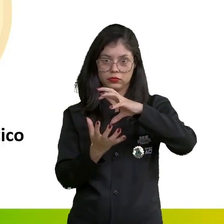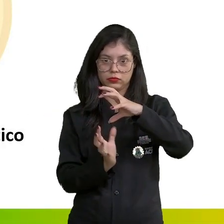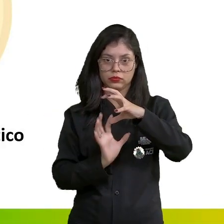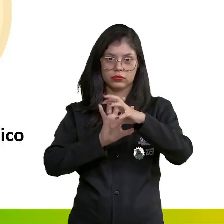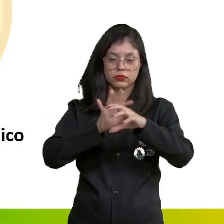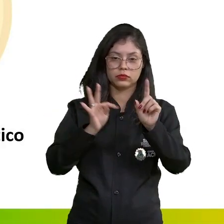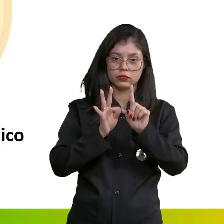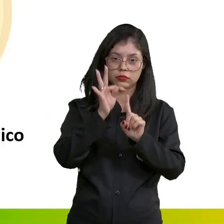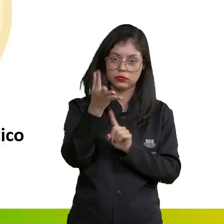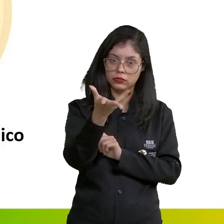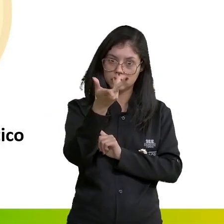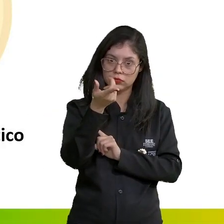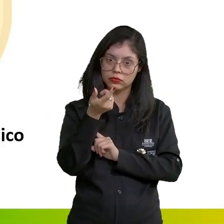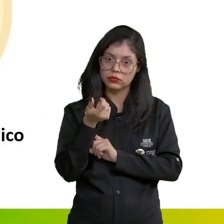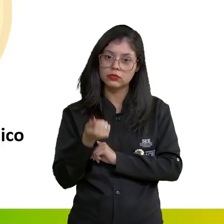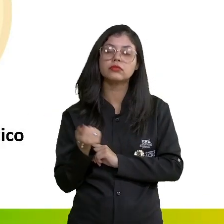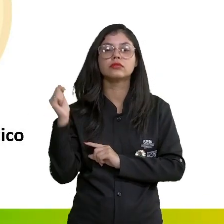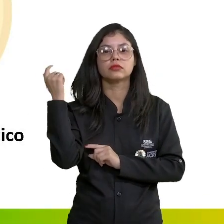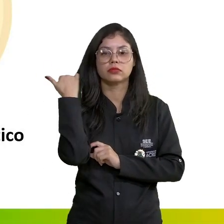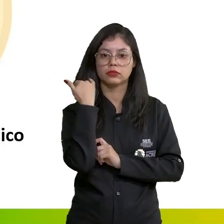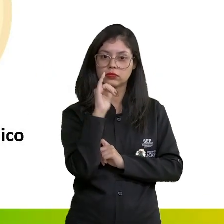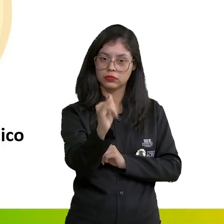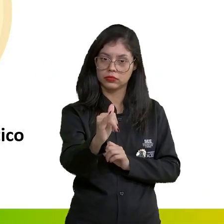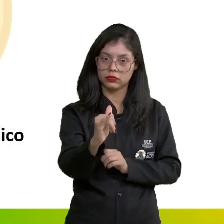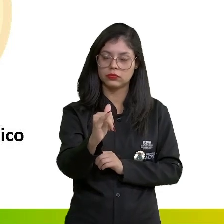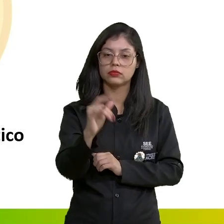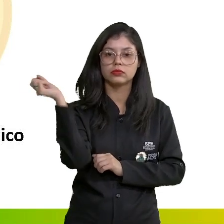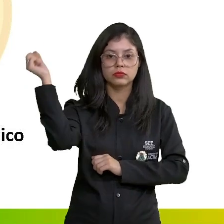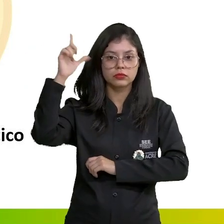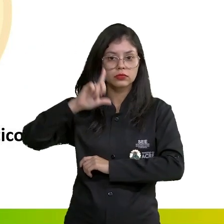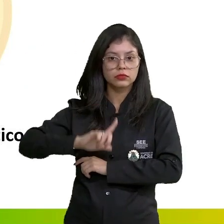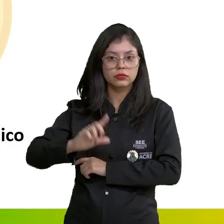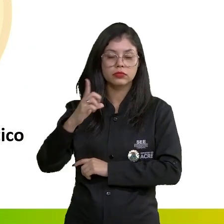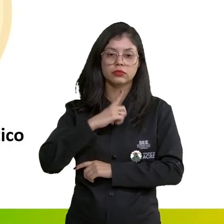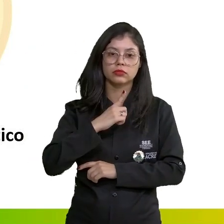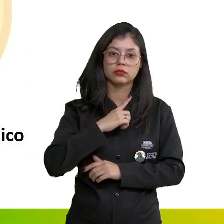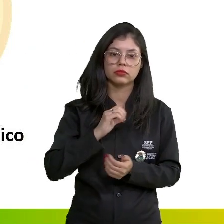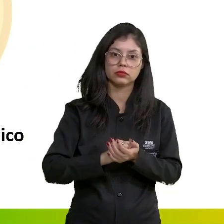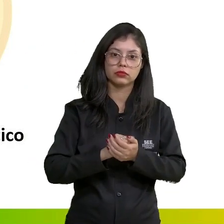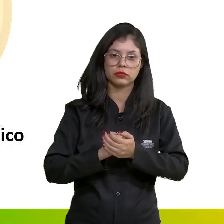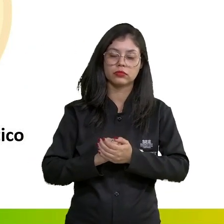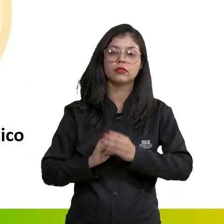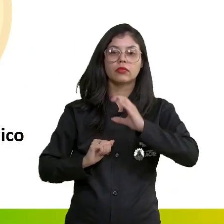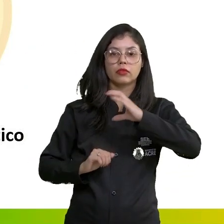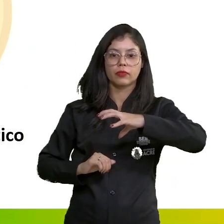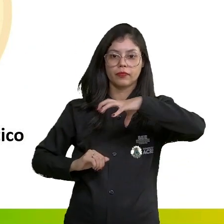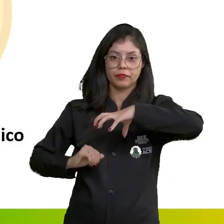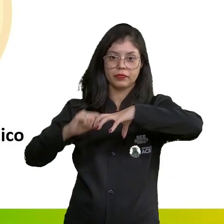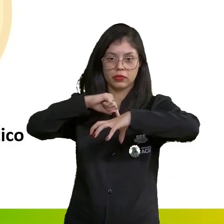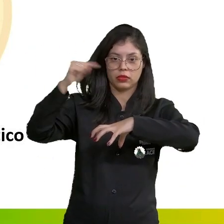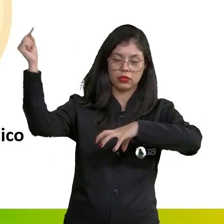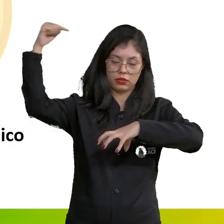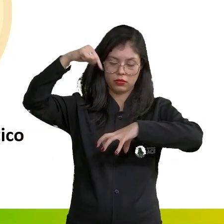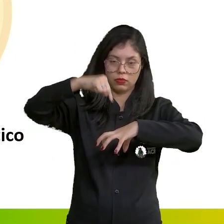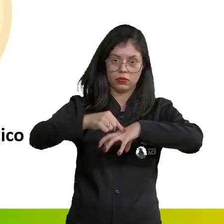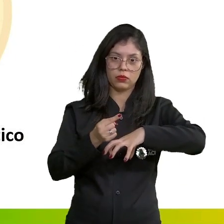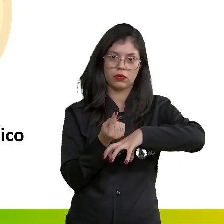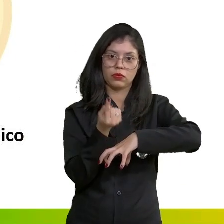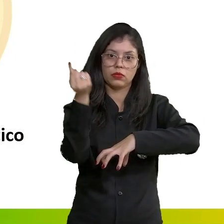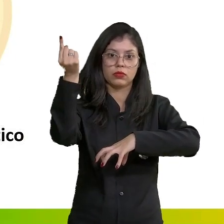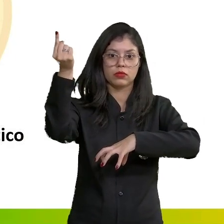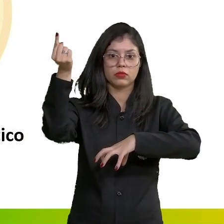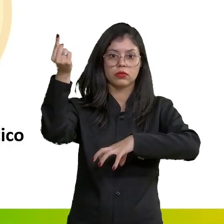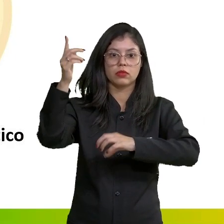fechado? Porque ele recebe a energia do Sol. No caso aí, temos a radiação. Emite